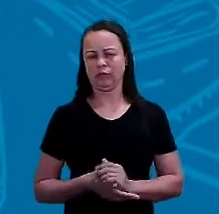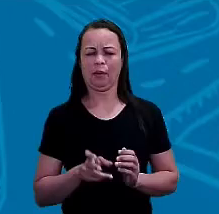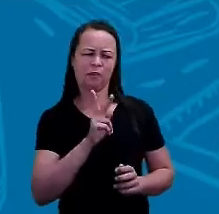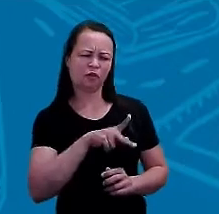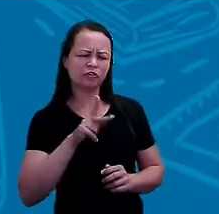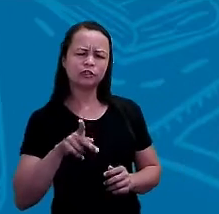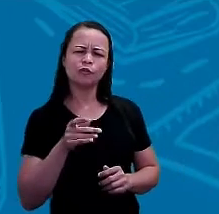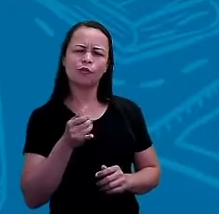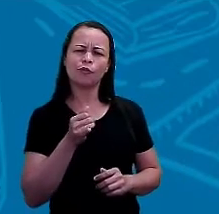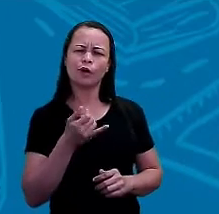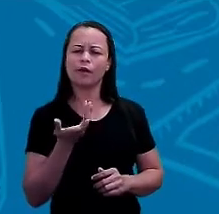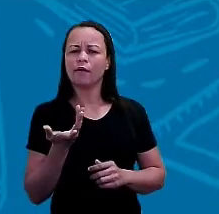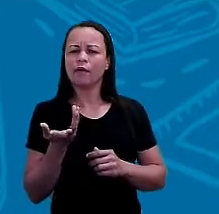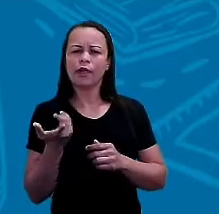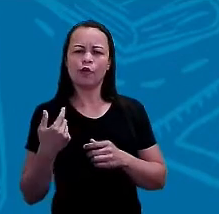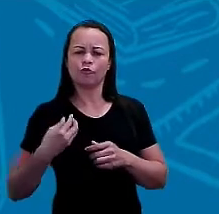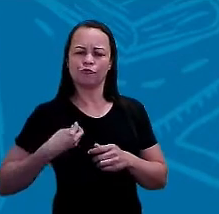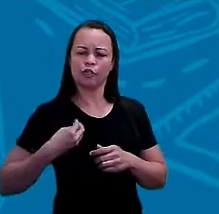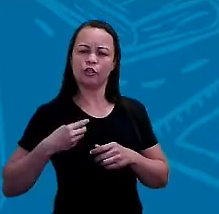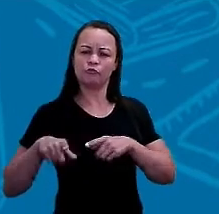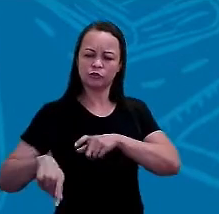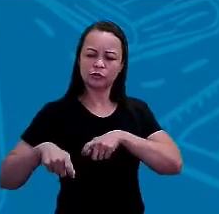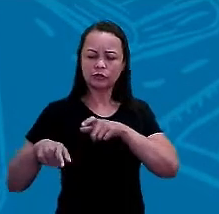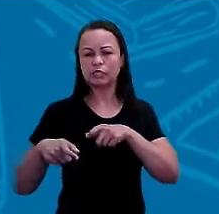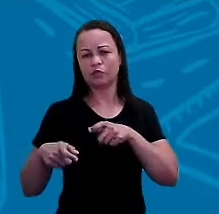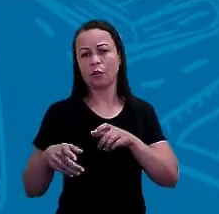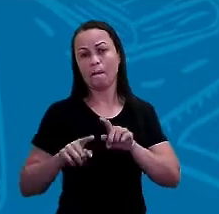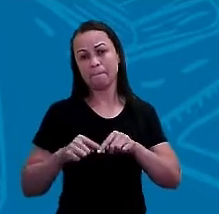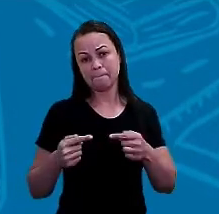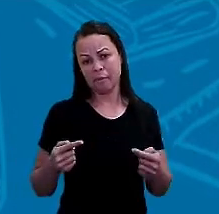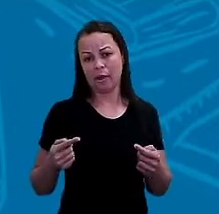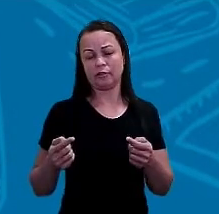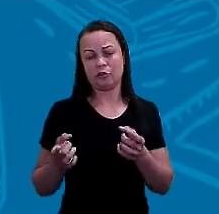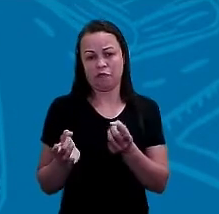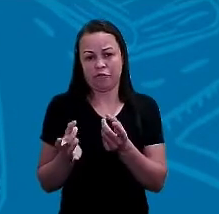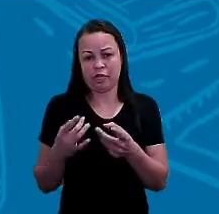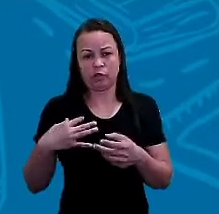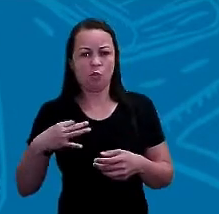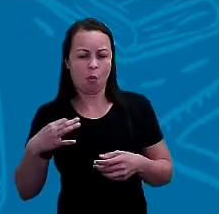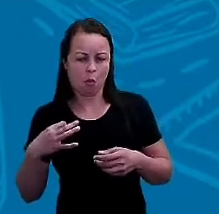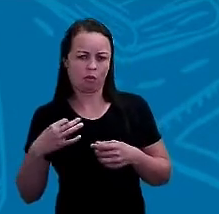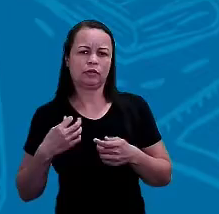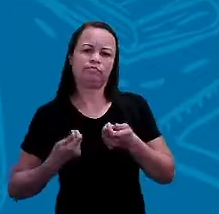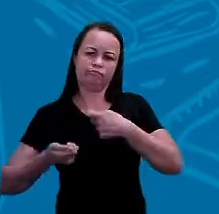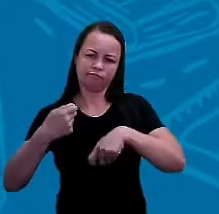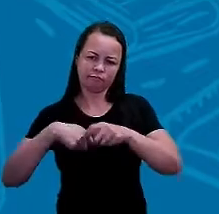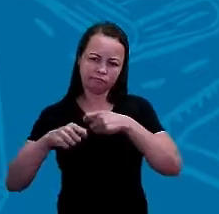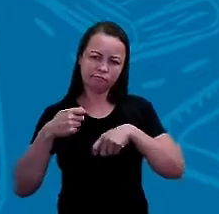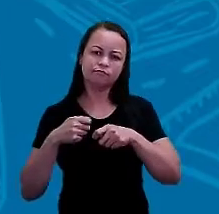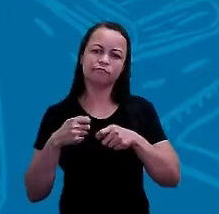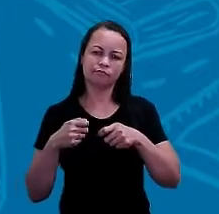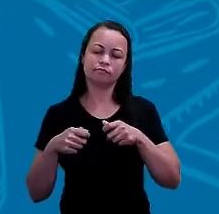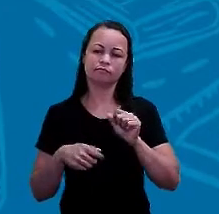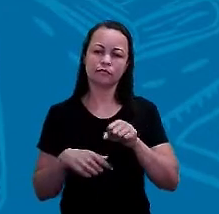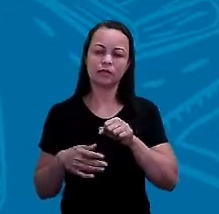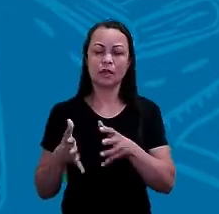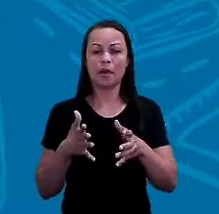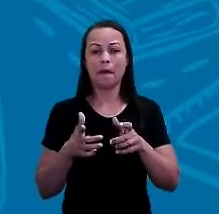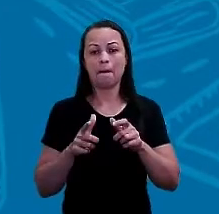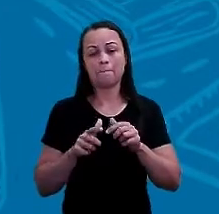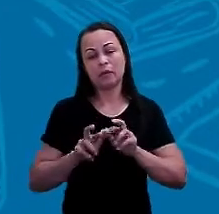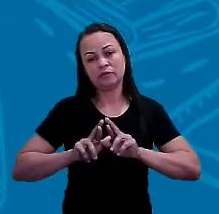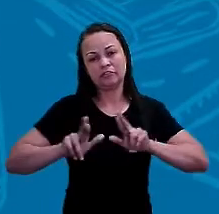engenho, na zona rural, mas eu vendo roupa. Sim, você tem uma atividade econômica, mas não existe uma